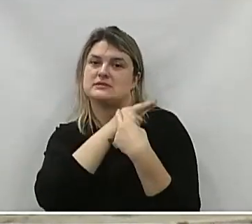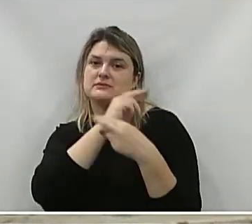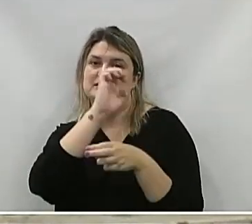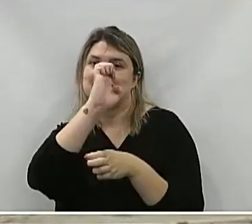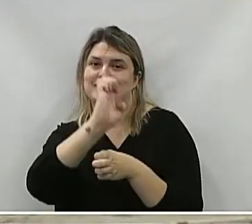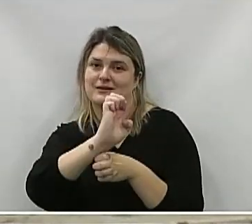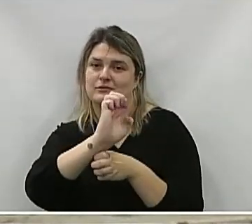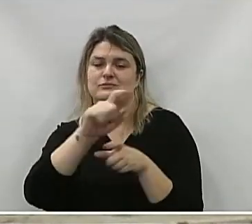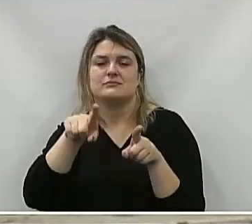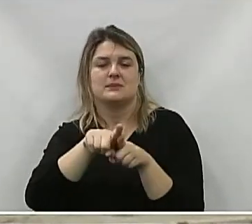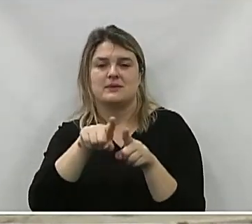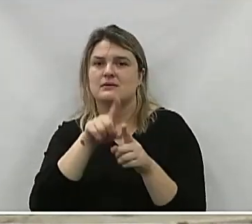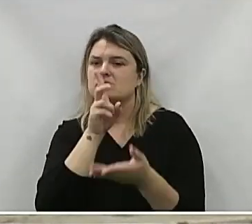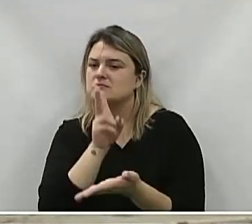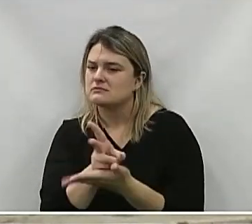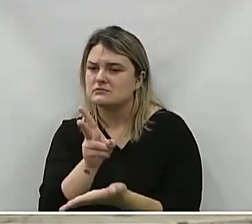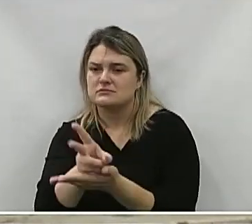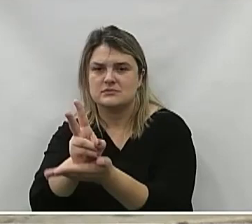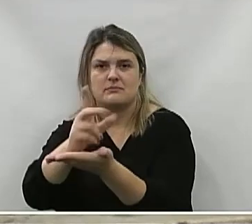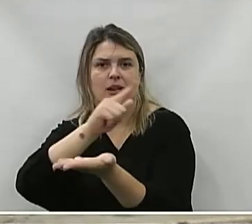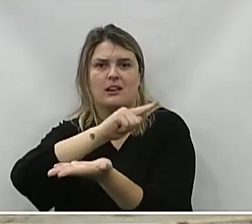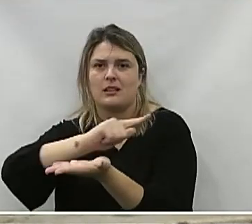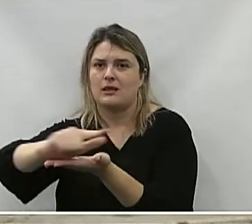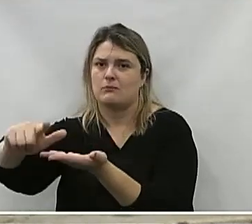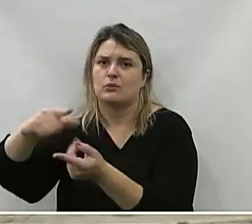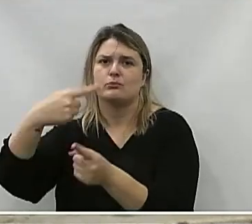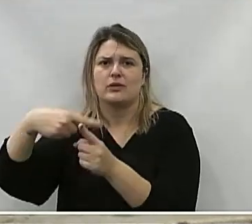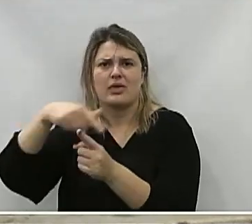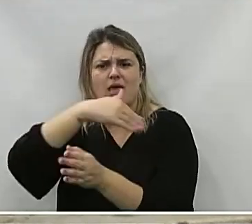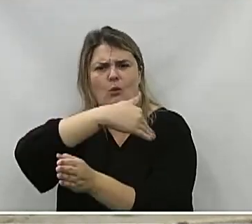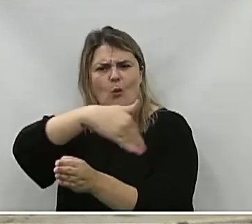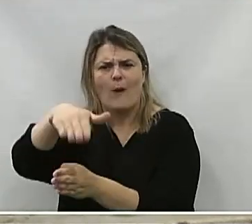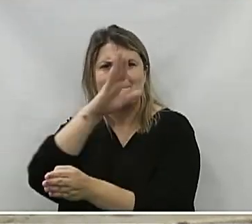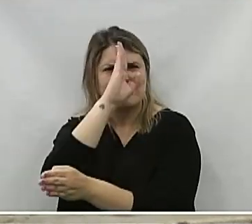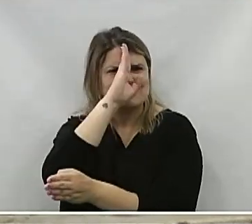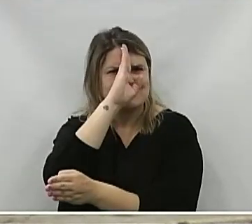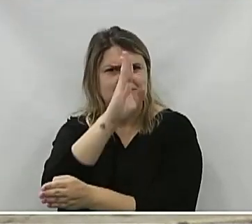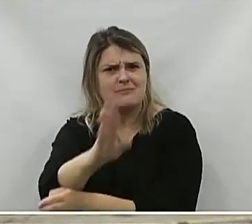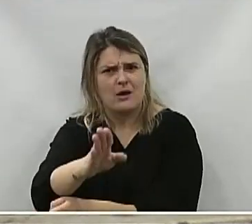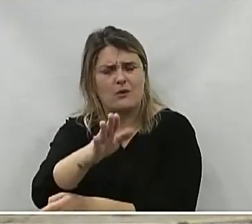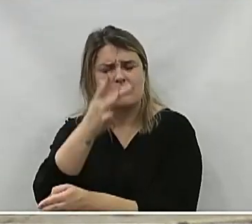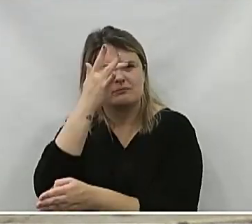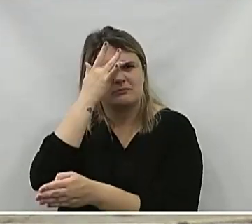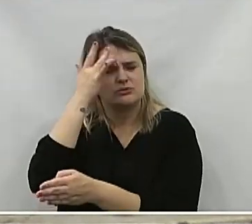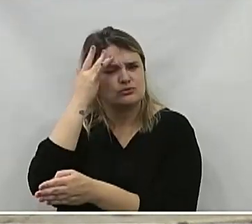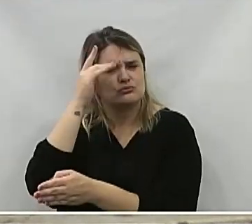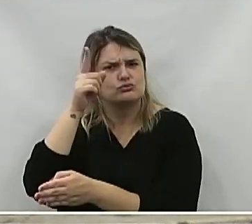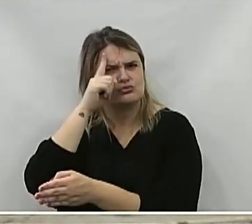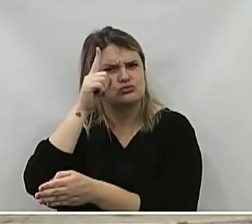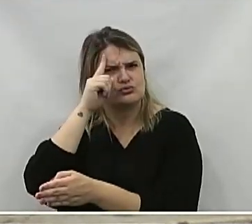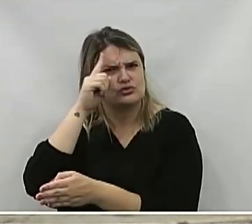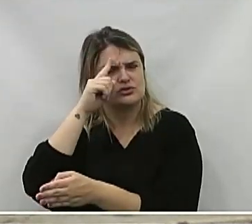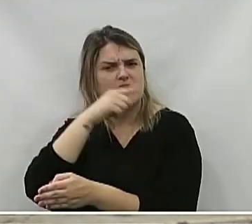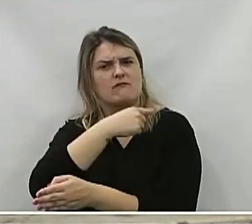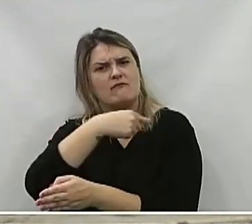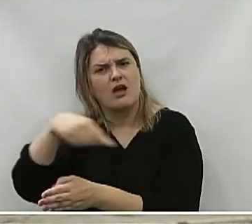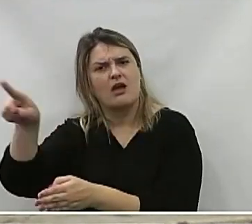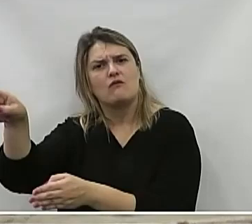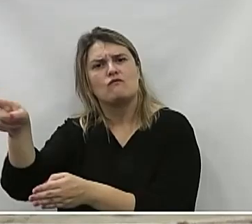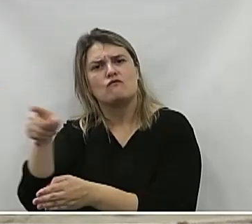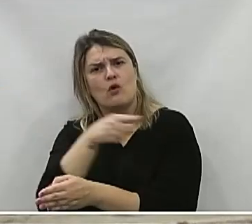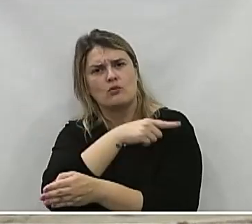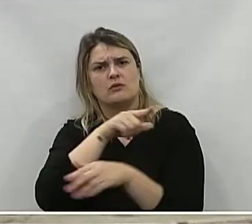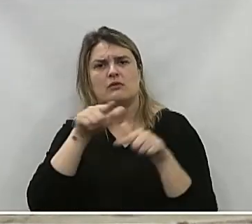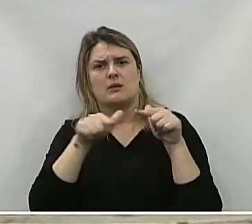tamb manter a limpeza nessa via tão importante o qual as pessoas transitam tanto para trabalho como para seu